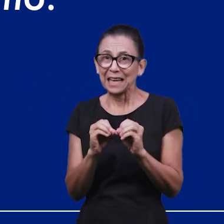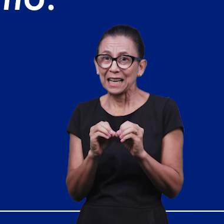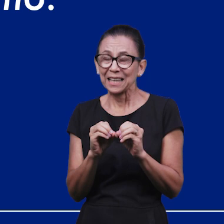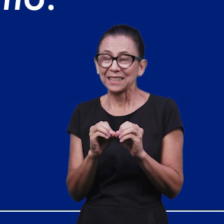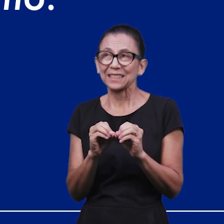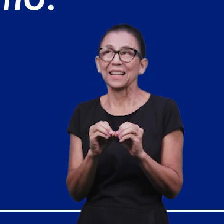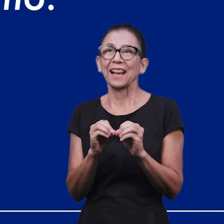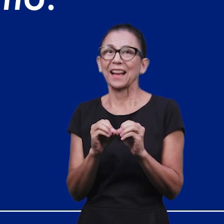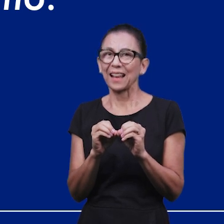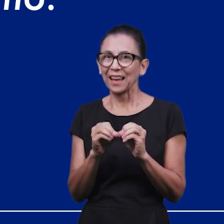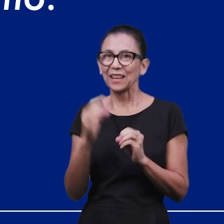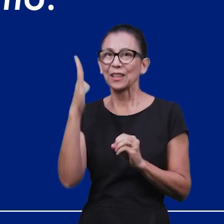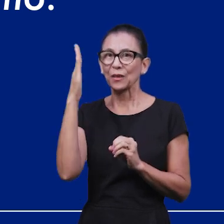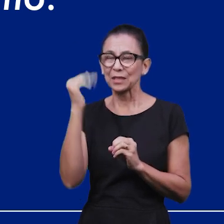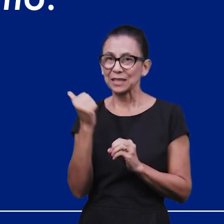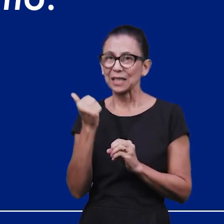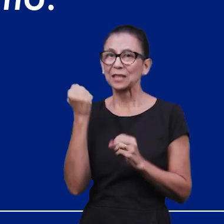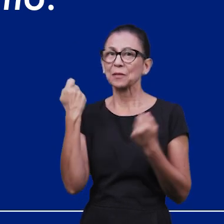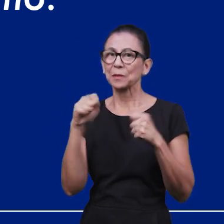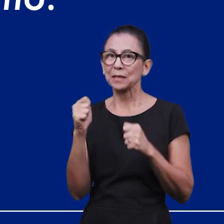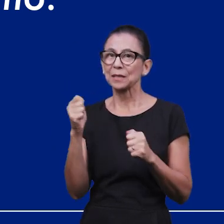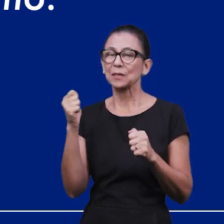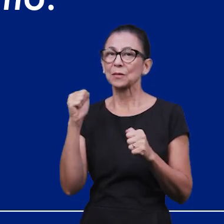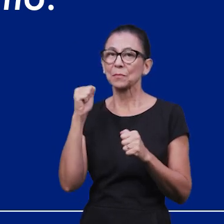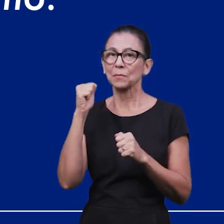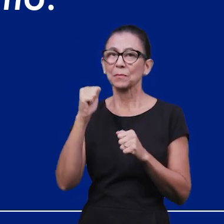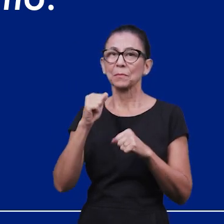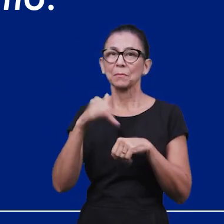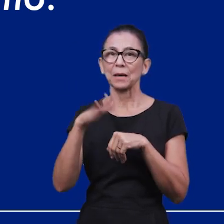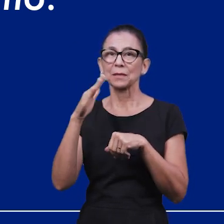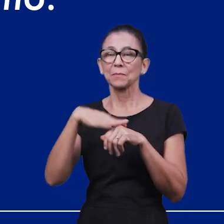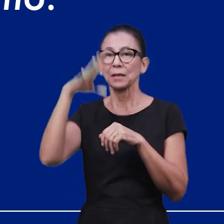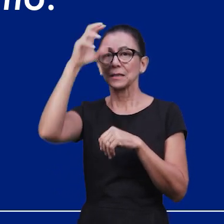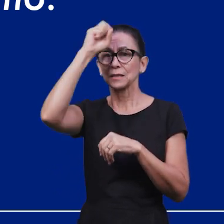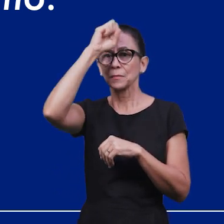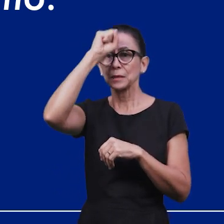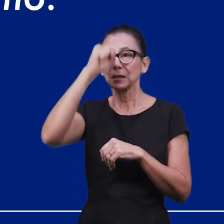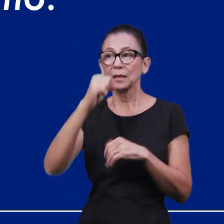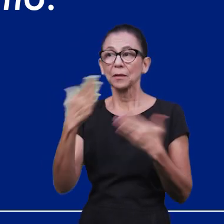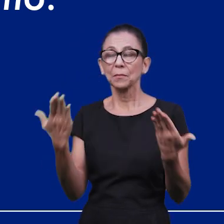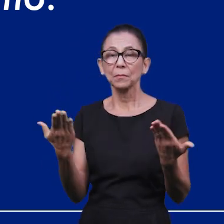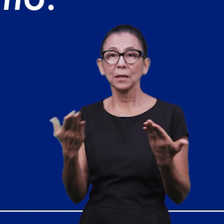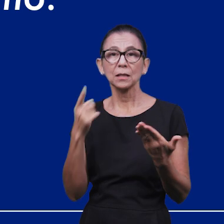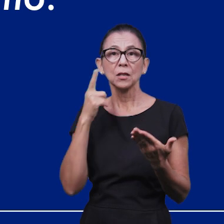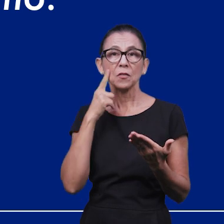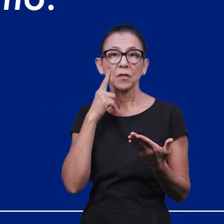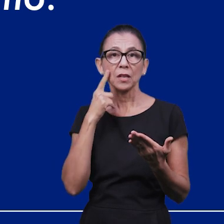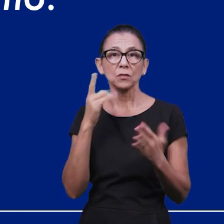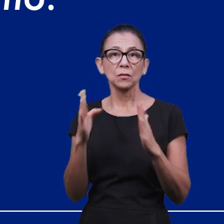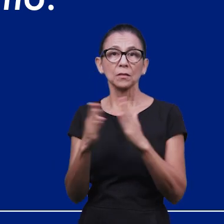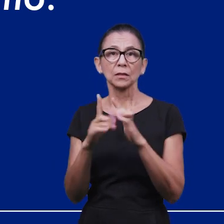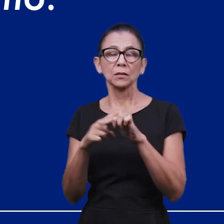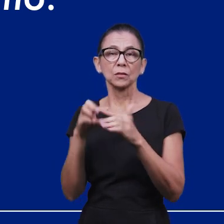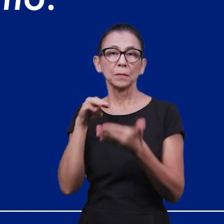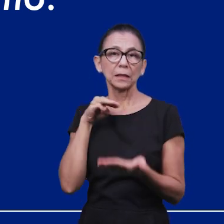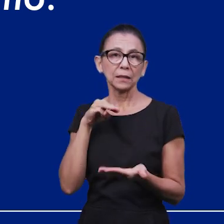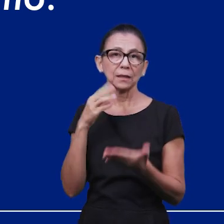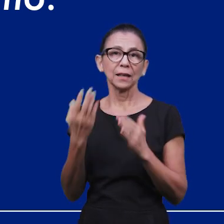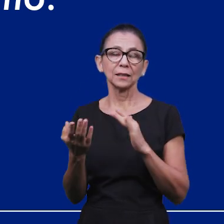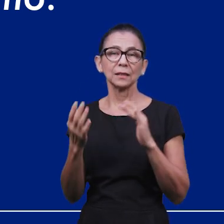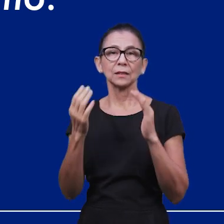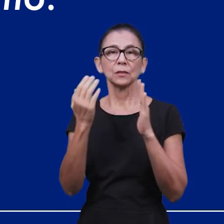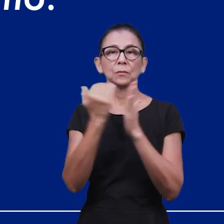aprender, mas já vejo a riqueza doutrinária da Igreja Cristã Maranata através dos cultos, das escolas bíblicas dominicais e do